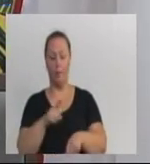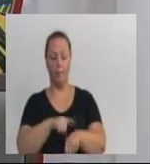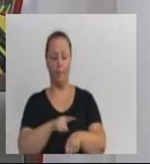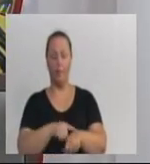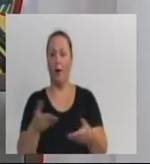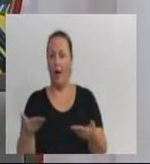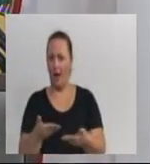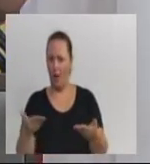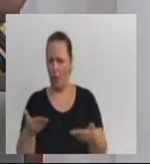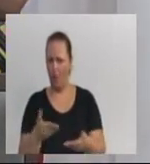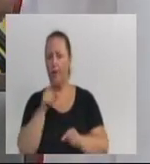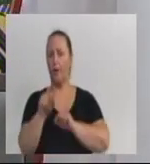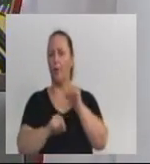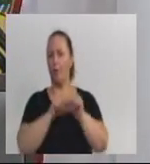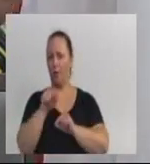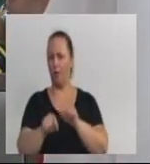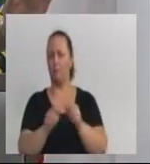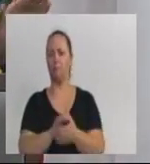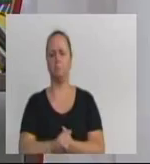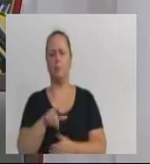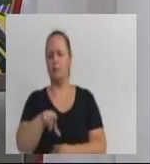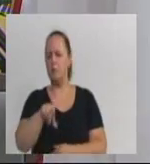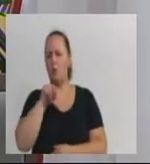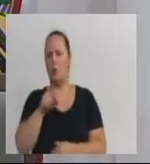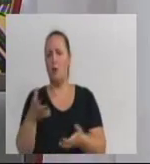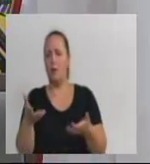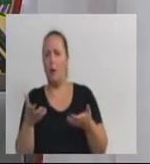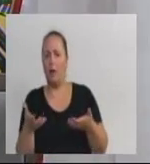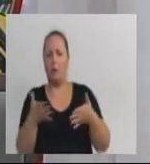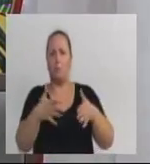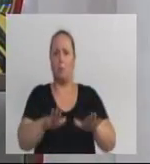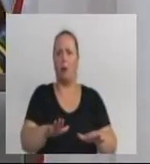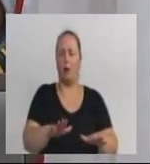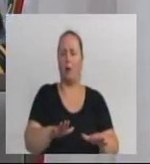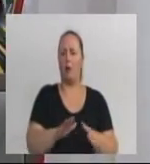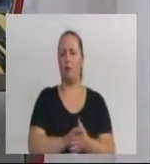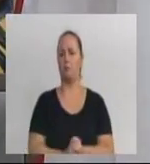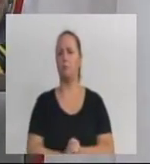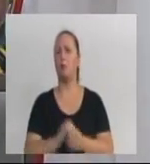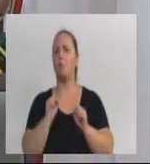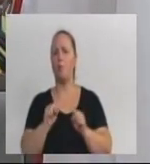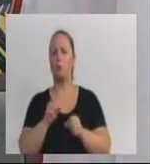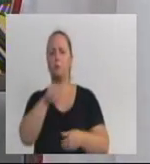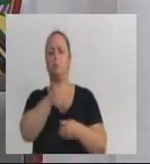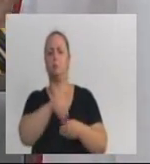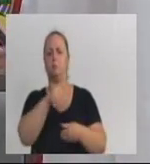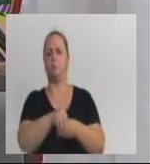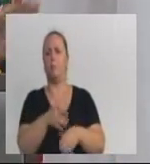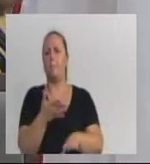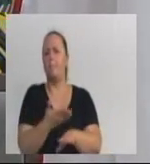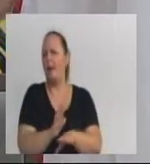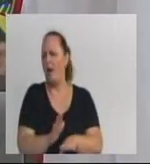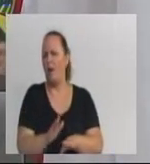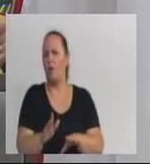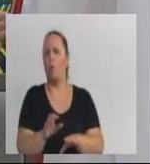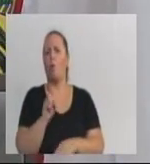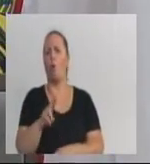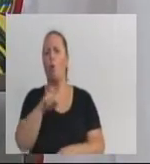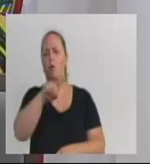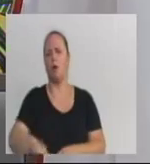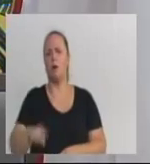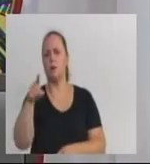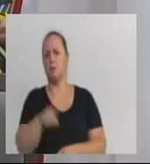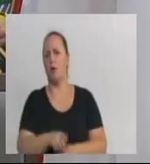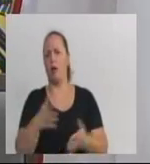decidir lá se vão ou não vão votar, se abstêm de votar, se vão votar nulo branco. Eu sei que a população, com o que está acontecendo a nível de Brasil,